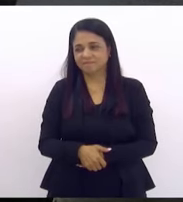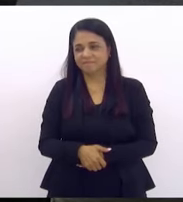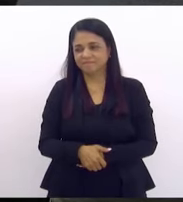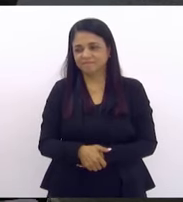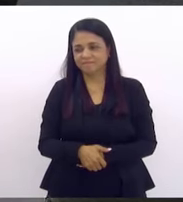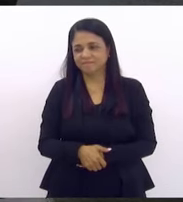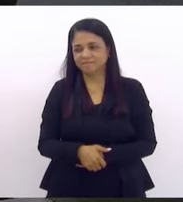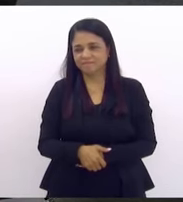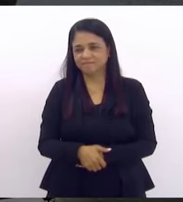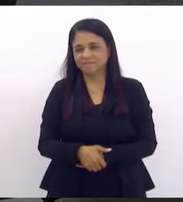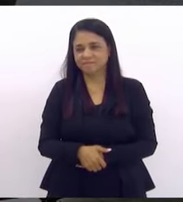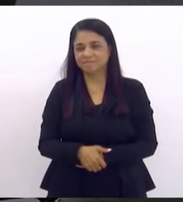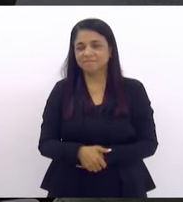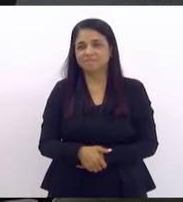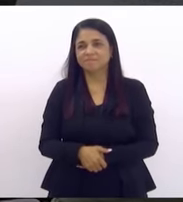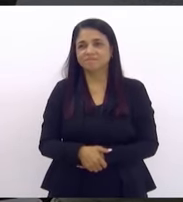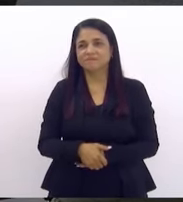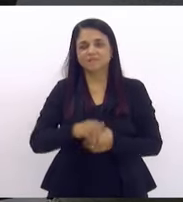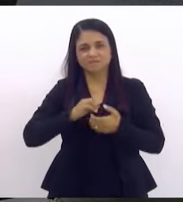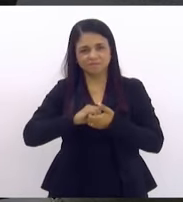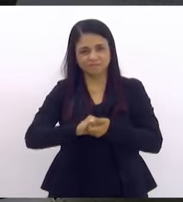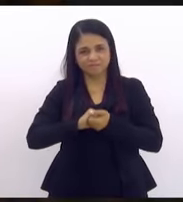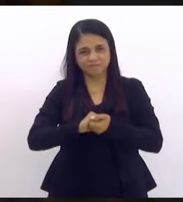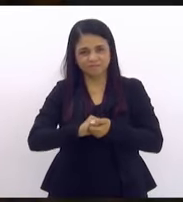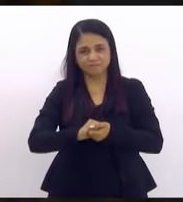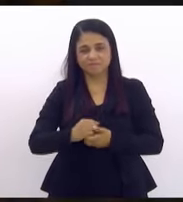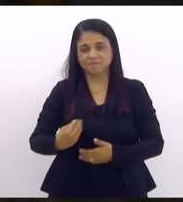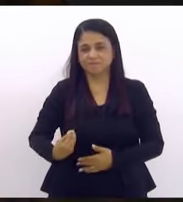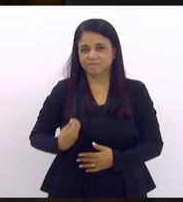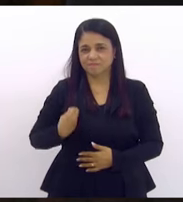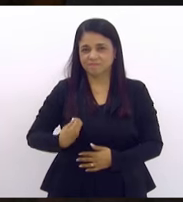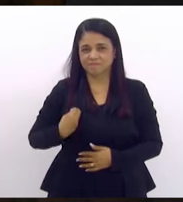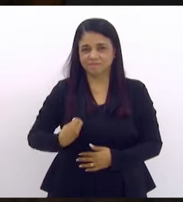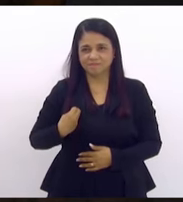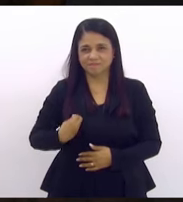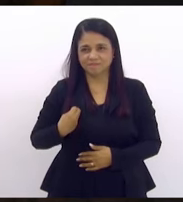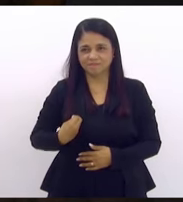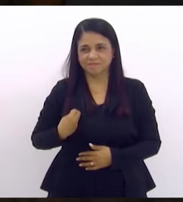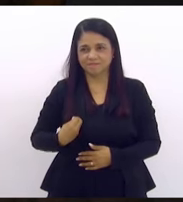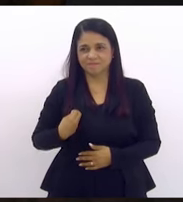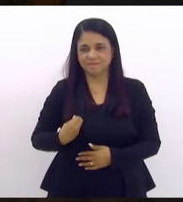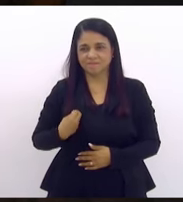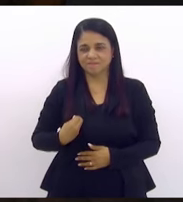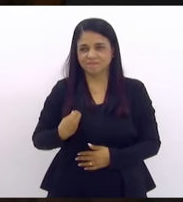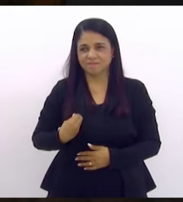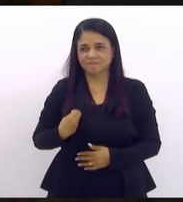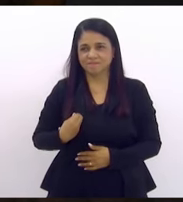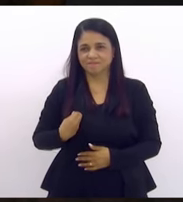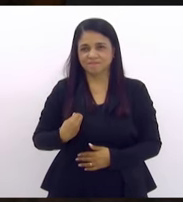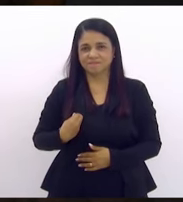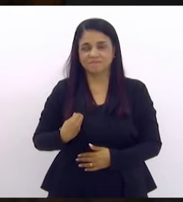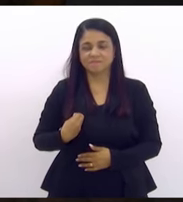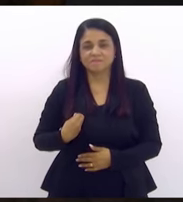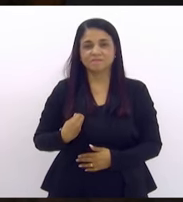Brasil quero saudar a presença dos das seguintes